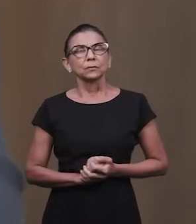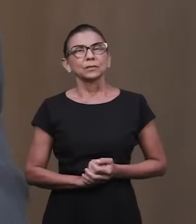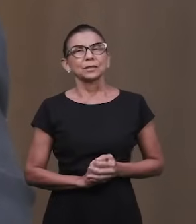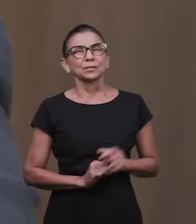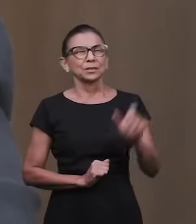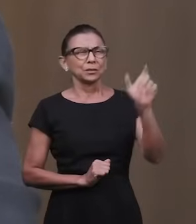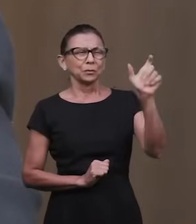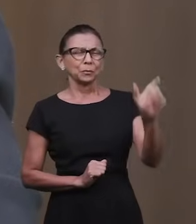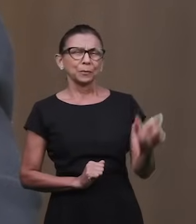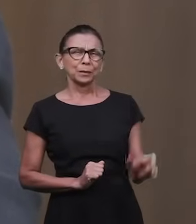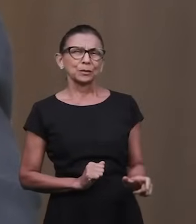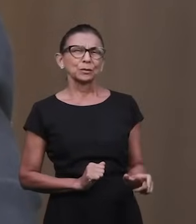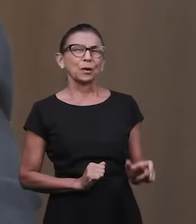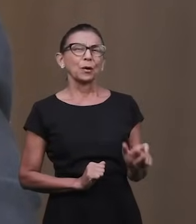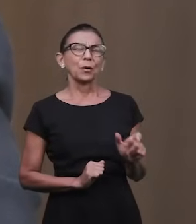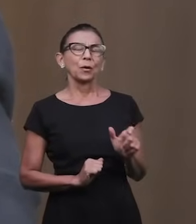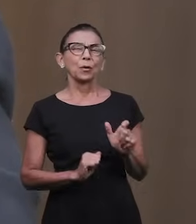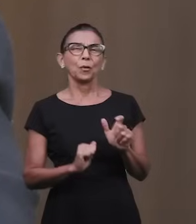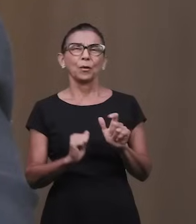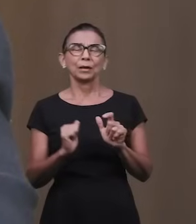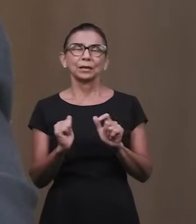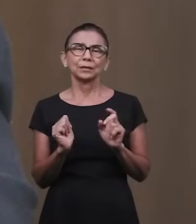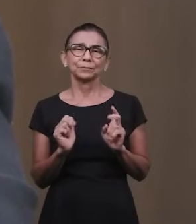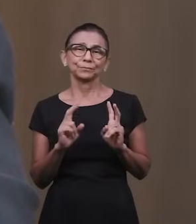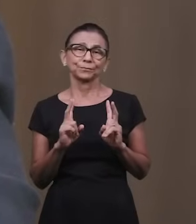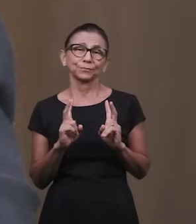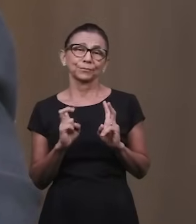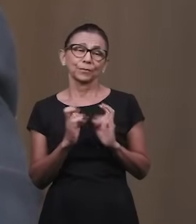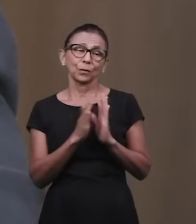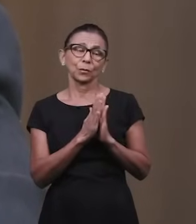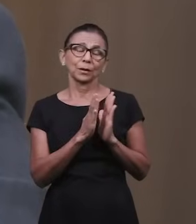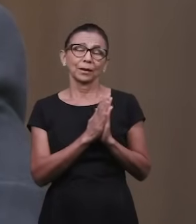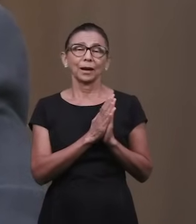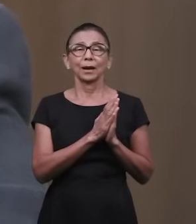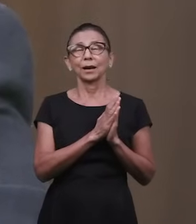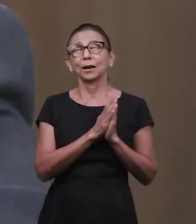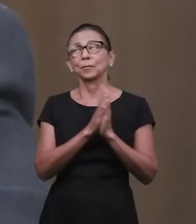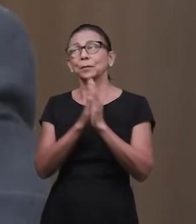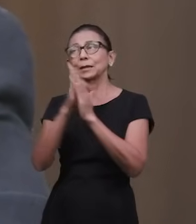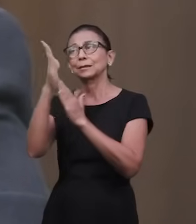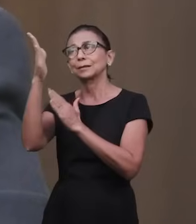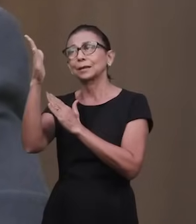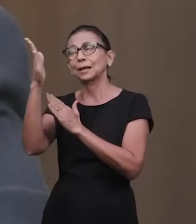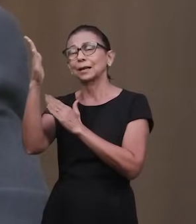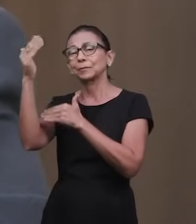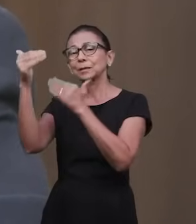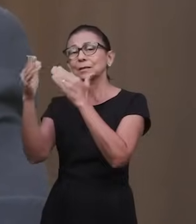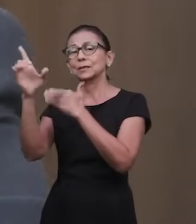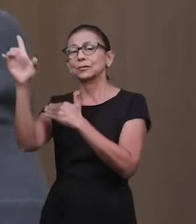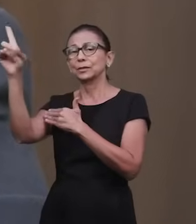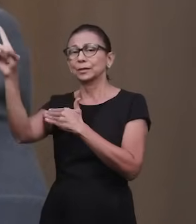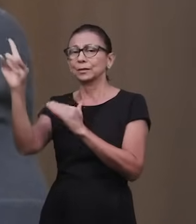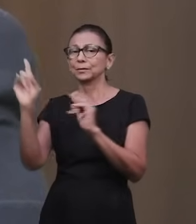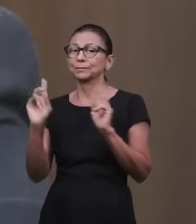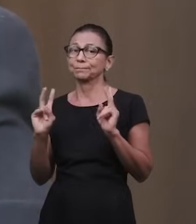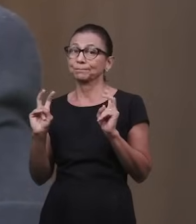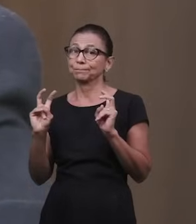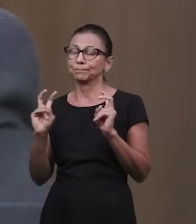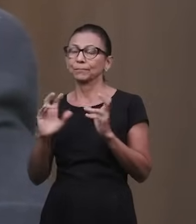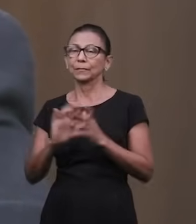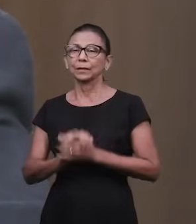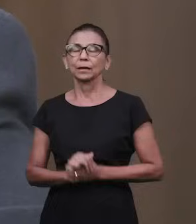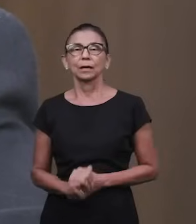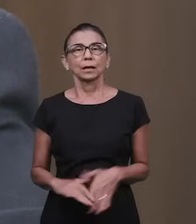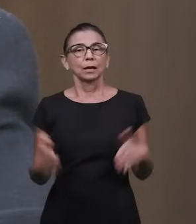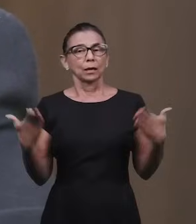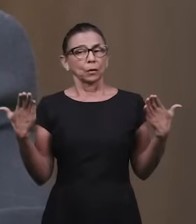que ali a sua oração, entre aspas, chegasse a Deus. Hoje o Senhor nos alcançou com esse sacerdócio universal do